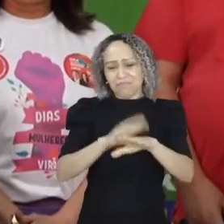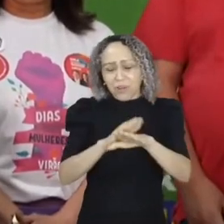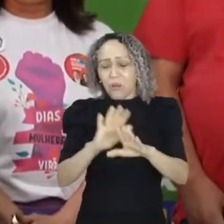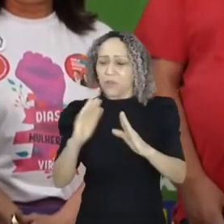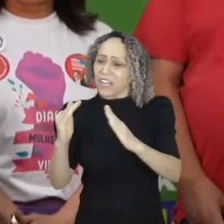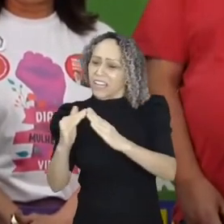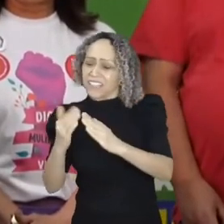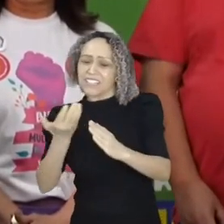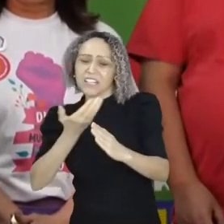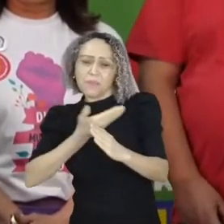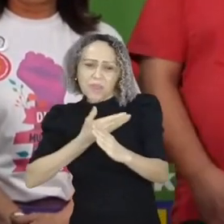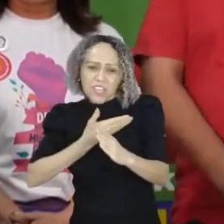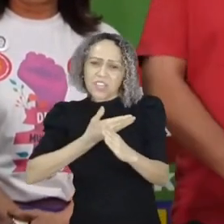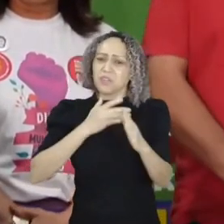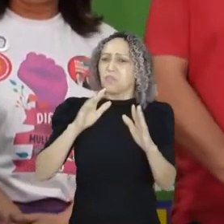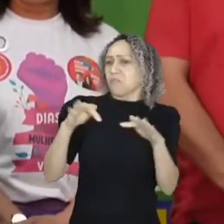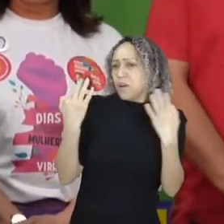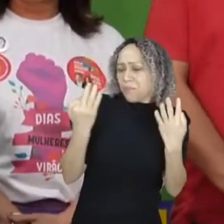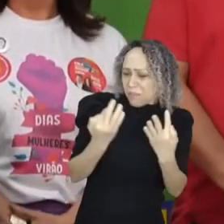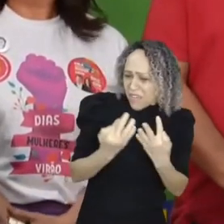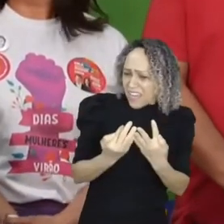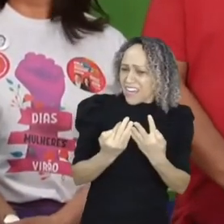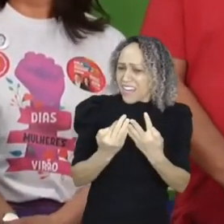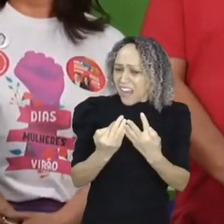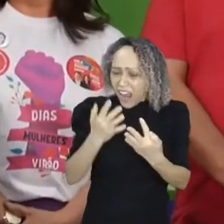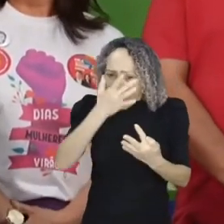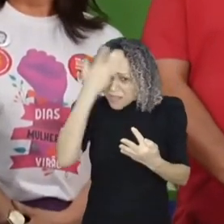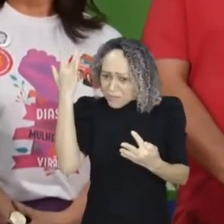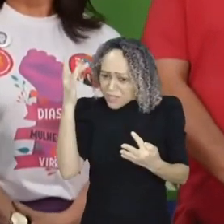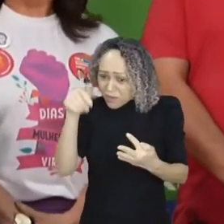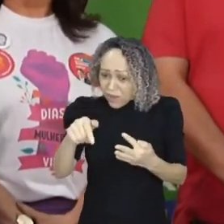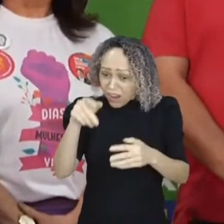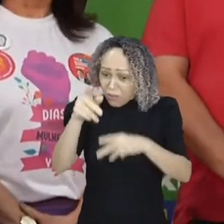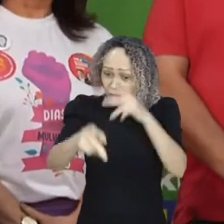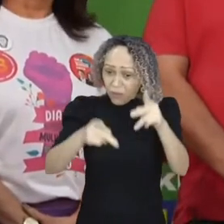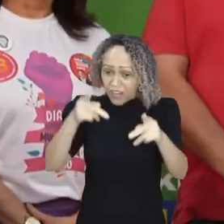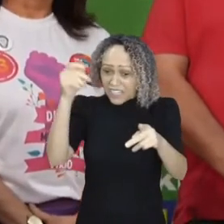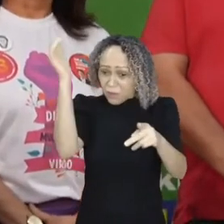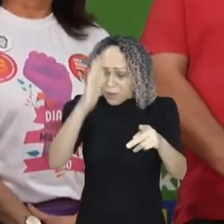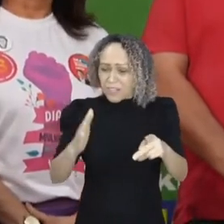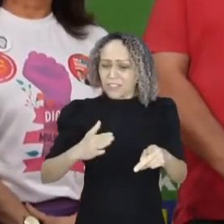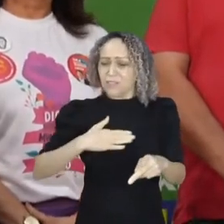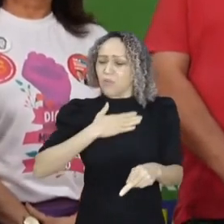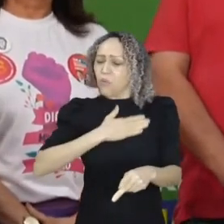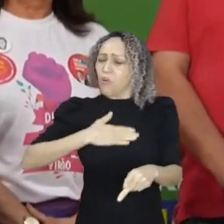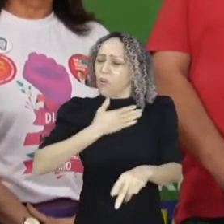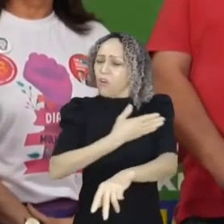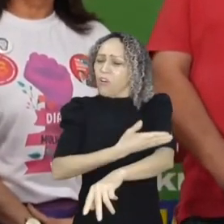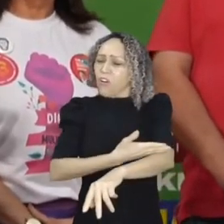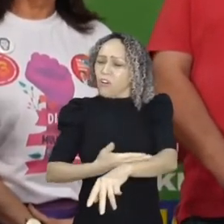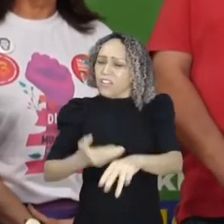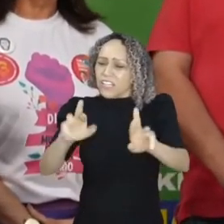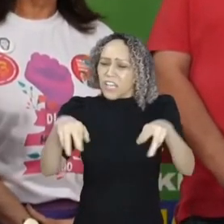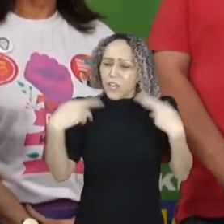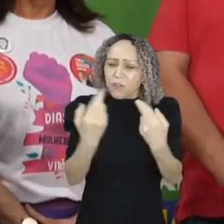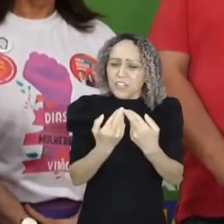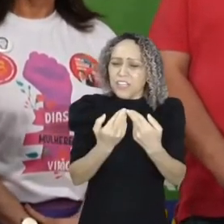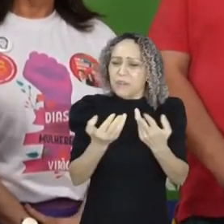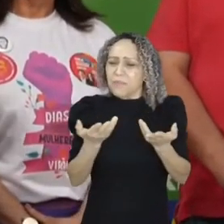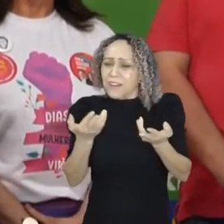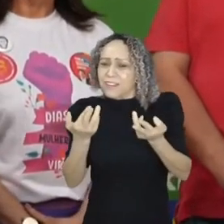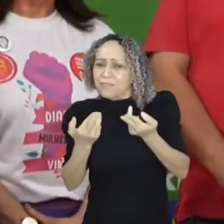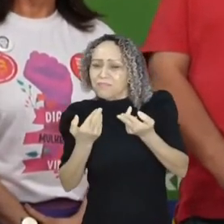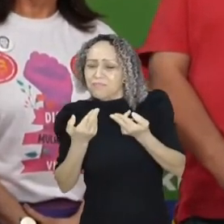Então, esse país, o povo não está podendo comer carne. Nós somos o maior produtor de proteína animal do